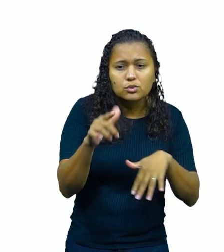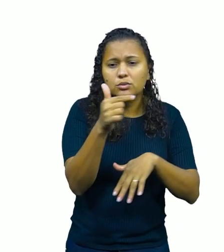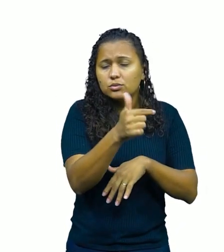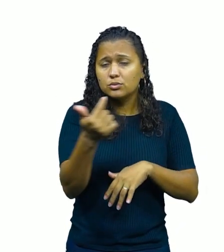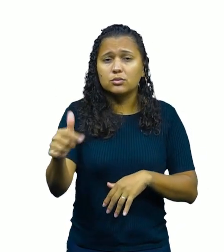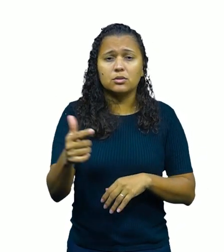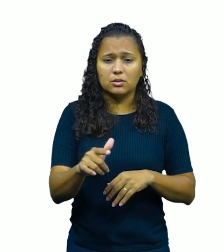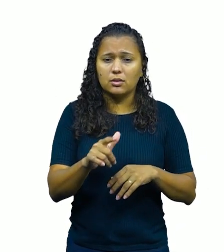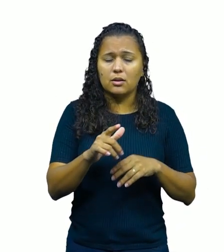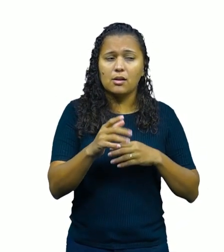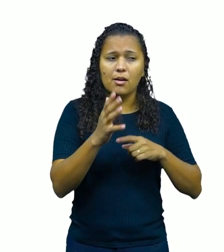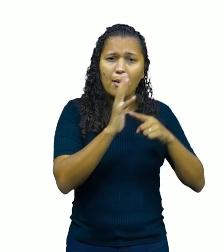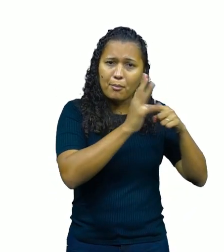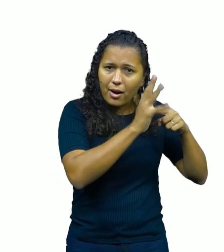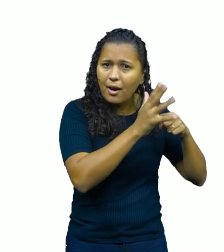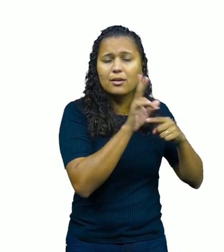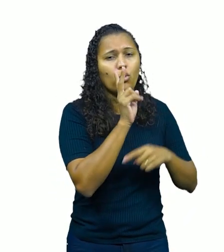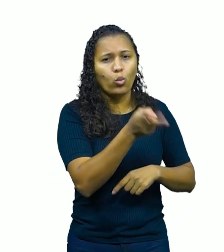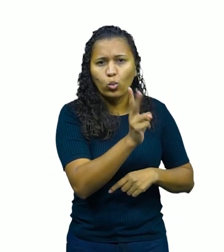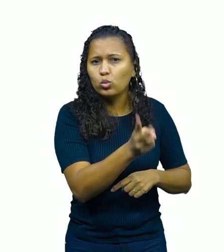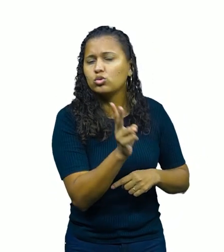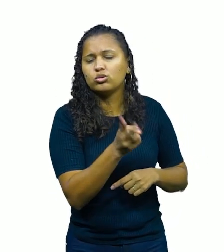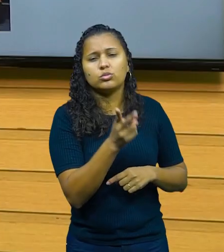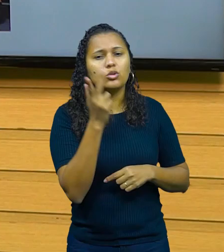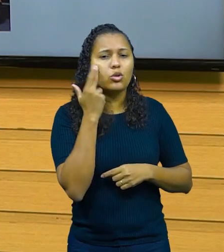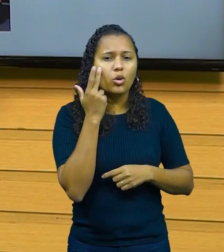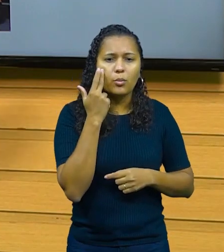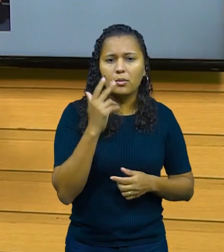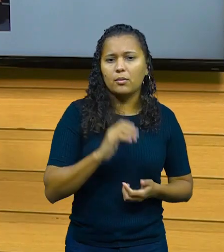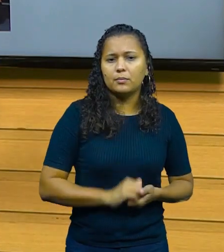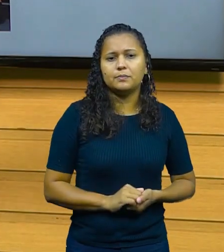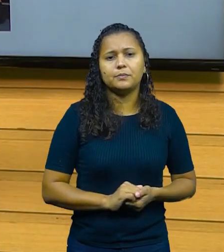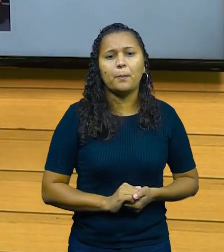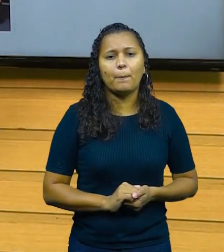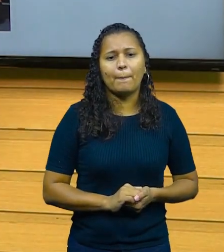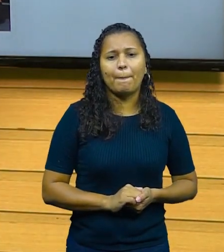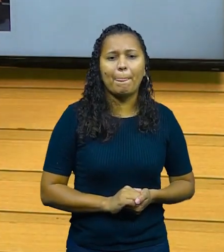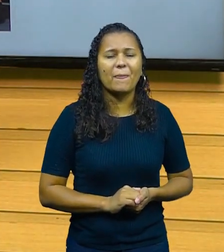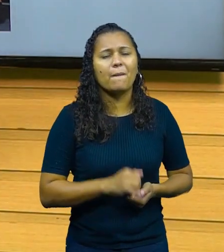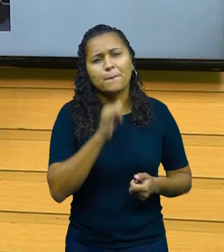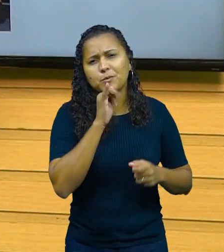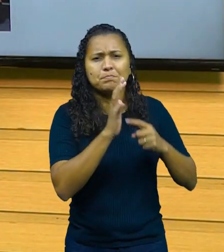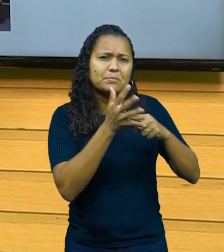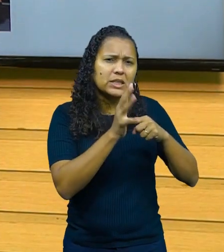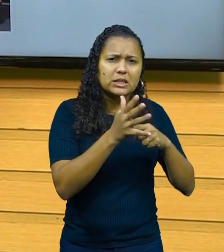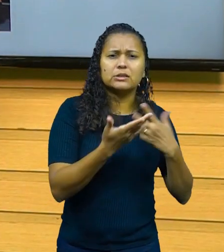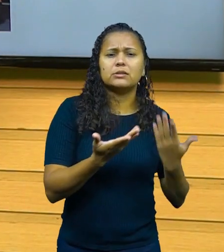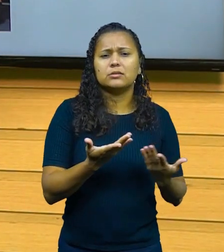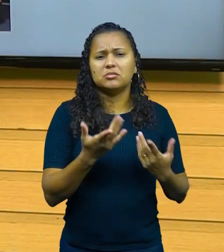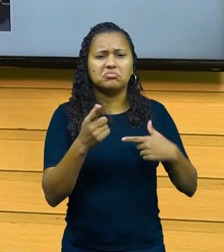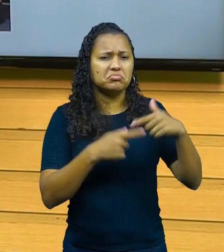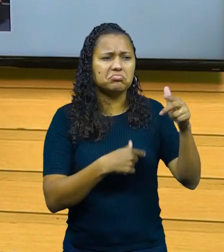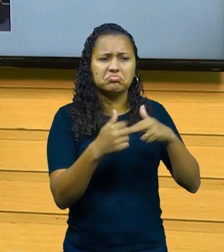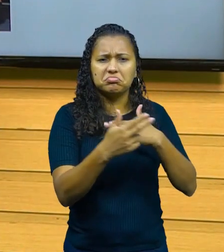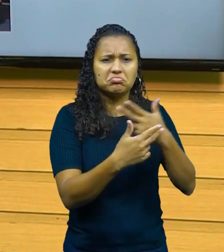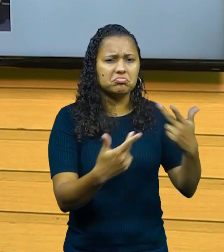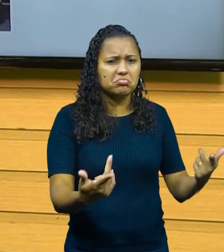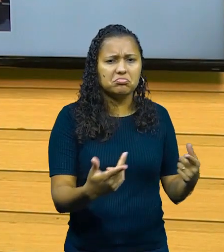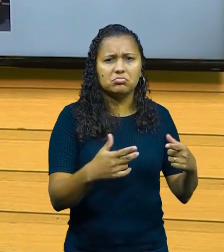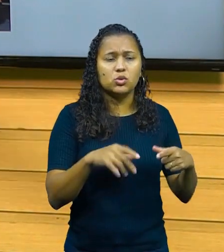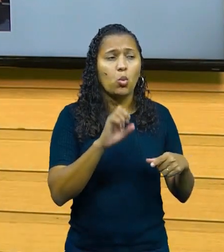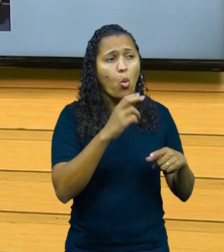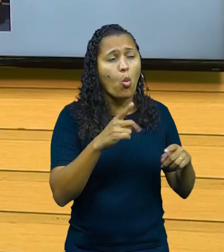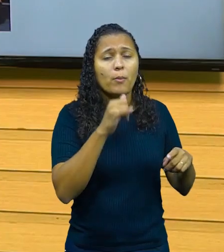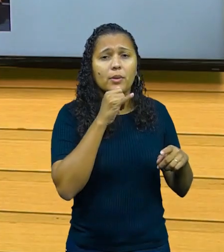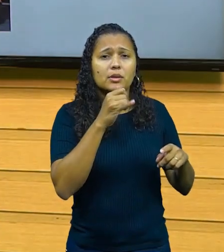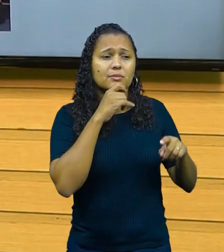Ao conjunto, né? Ao funcionamento de determinado, seja determinada máquina, determinado instrumento, determinado